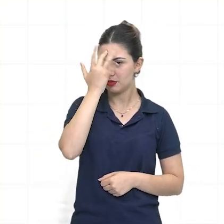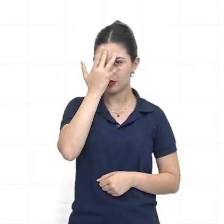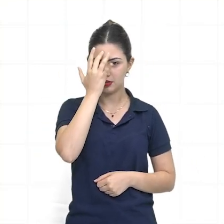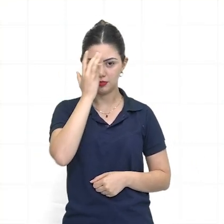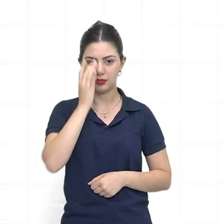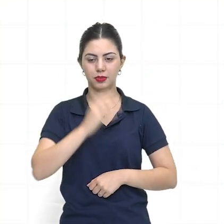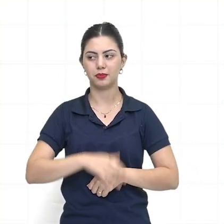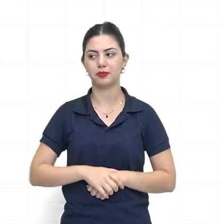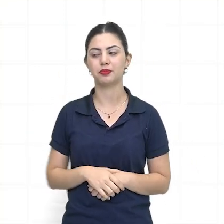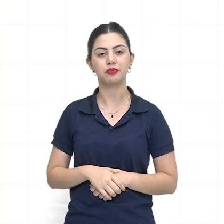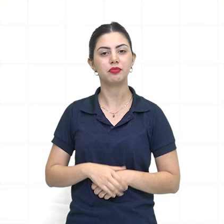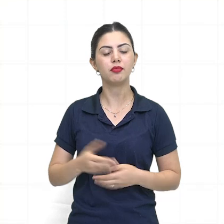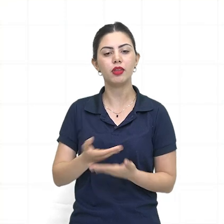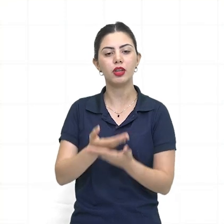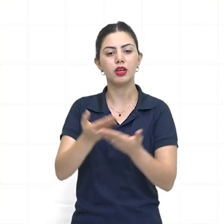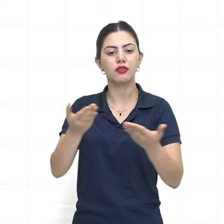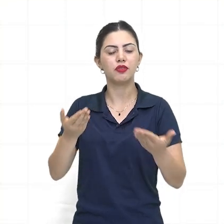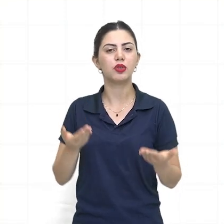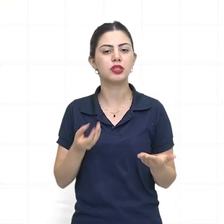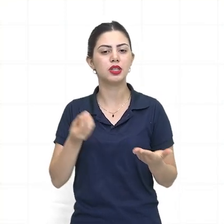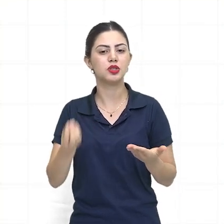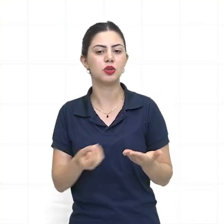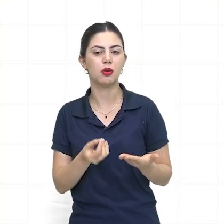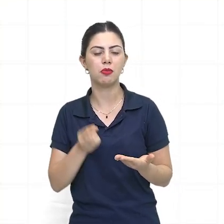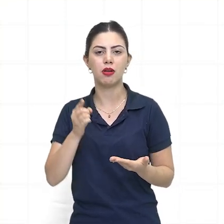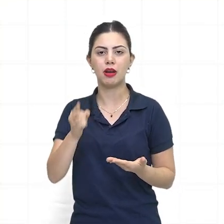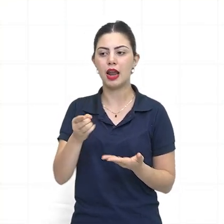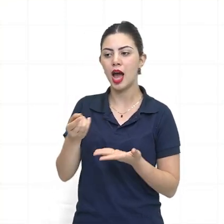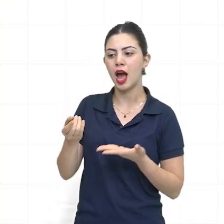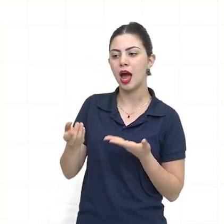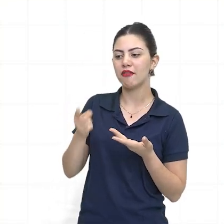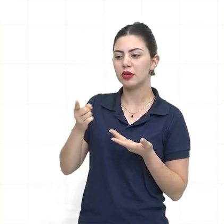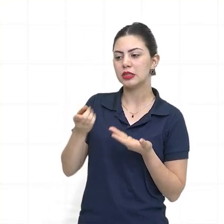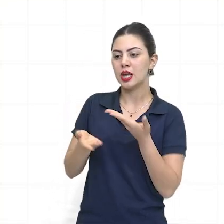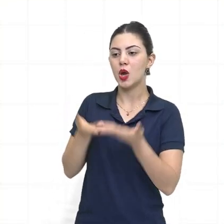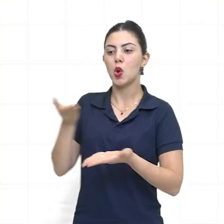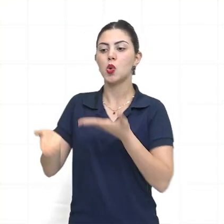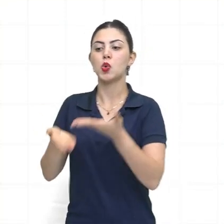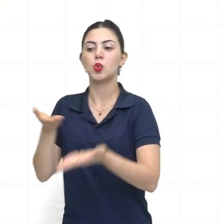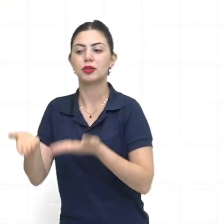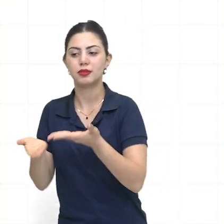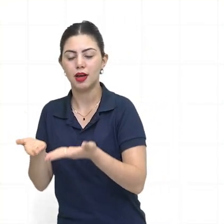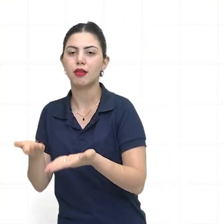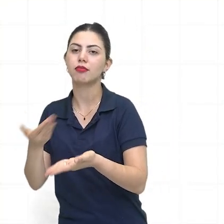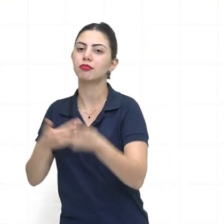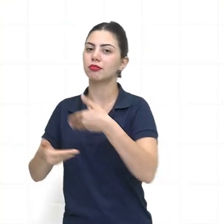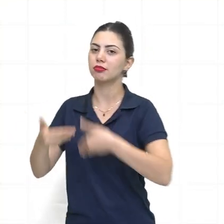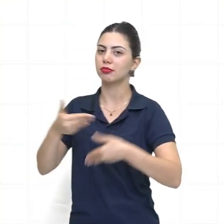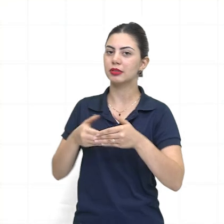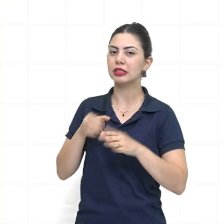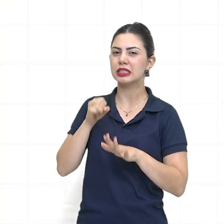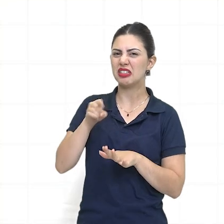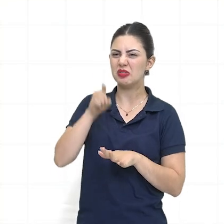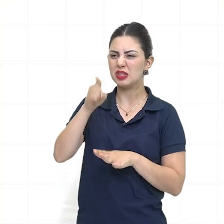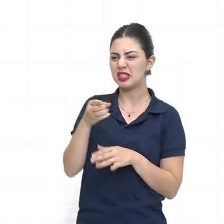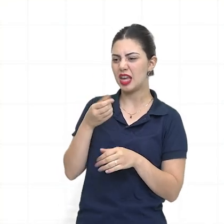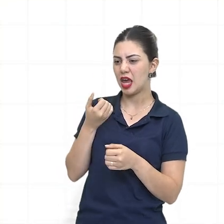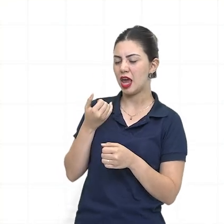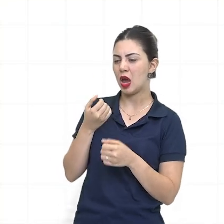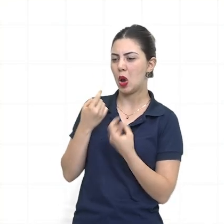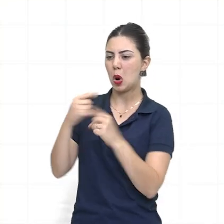outros aquilo que, se a você fosse feito, lhe causaria dor. Olha